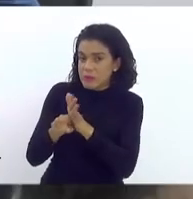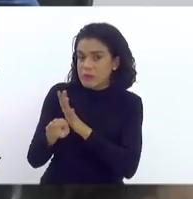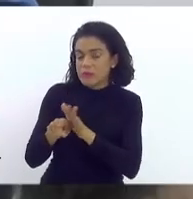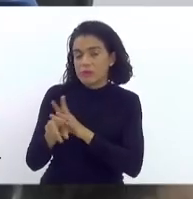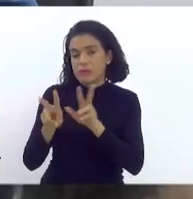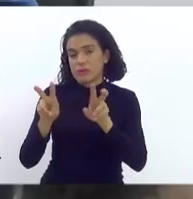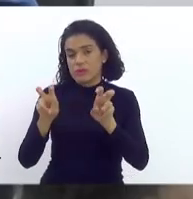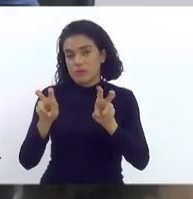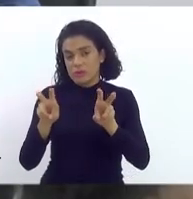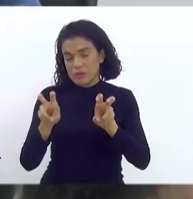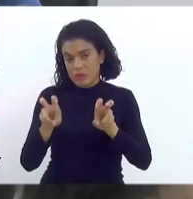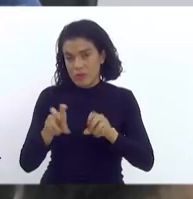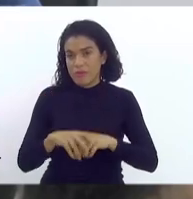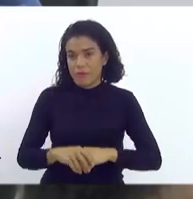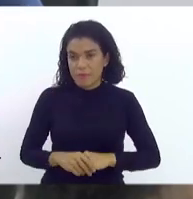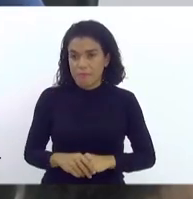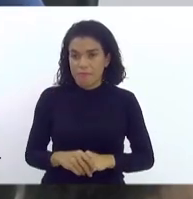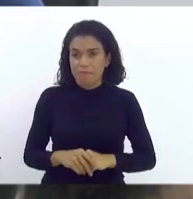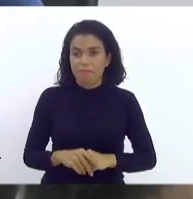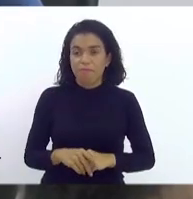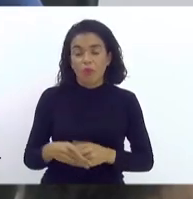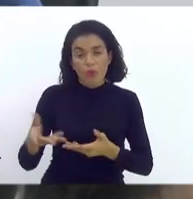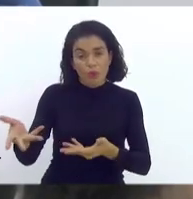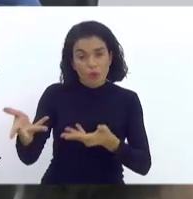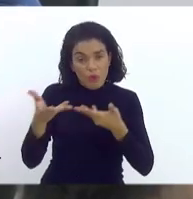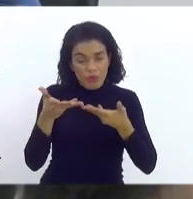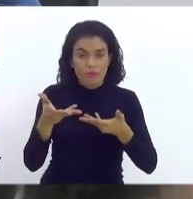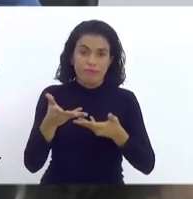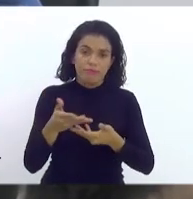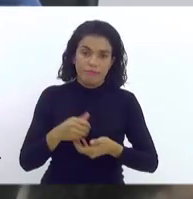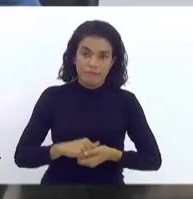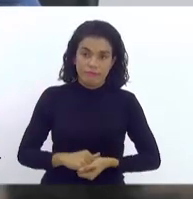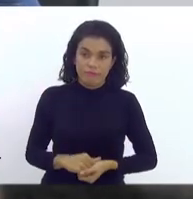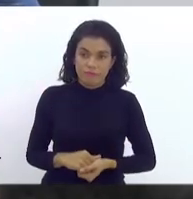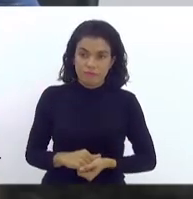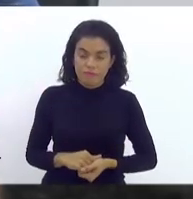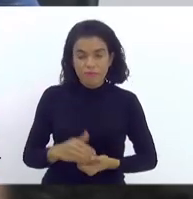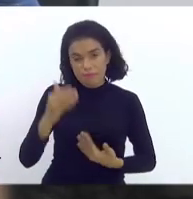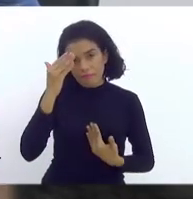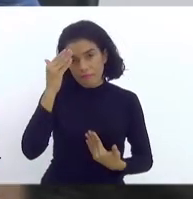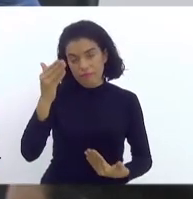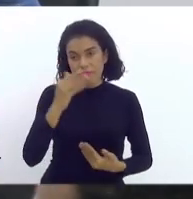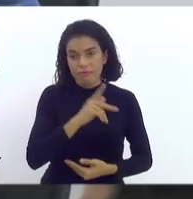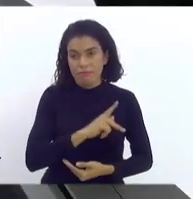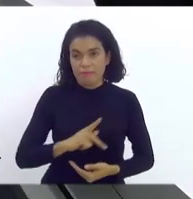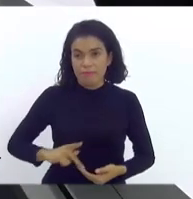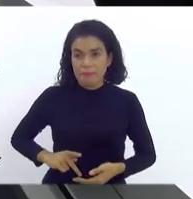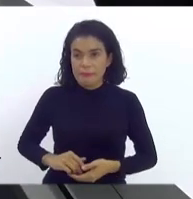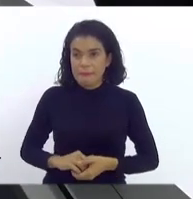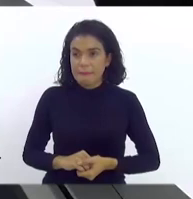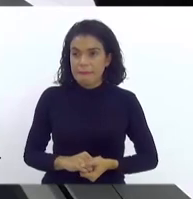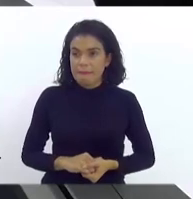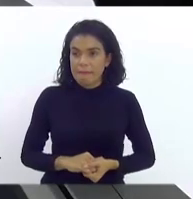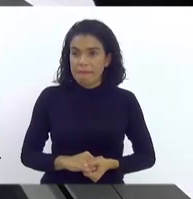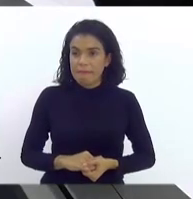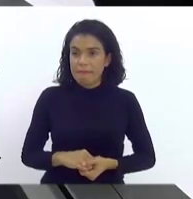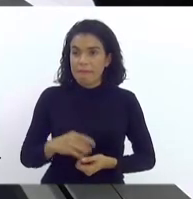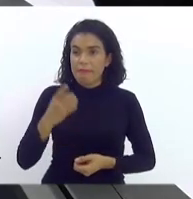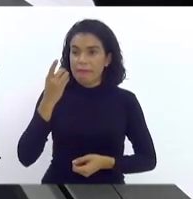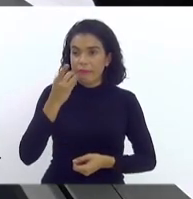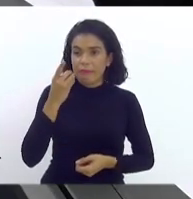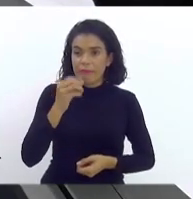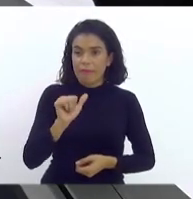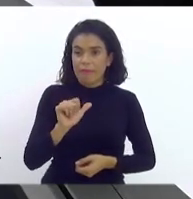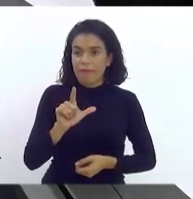agências, para convidar a empresa Neogás para que se faça presente. Obrigado, senhor presidente. Obrigado, deputado Thiago. Passar a palavra ao deputado